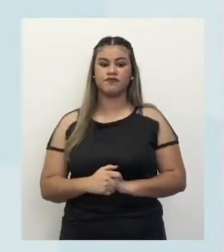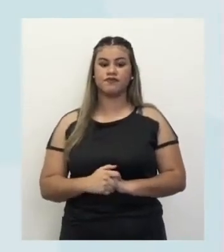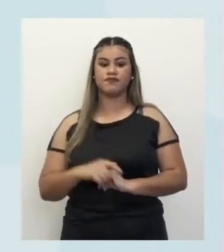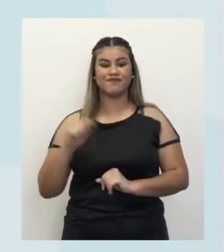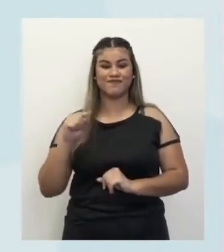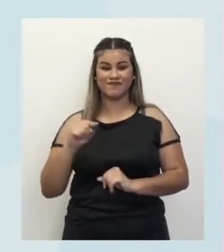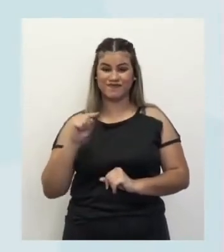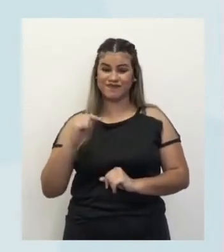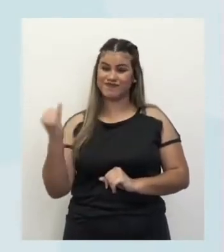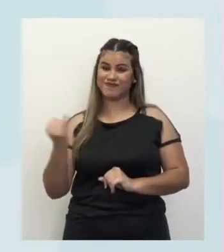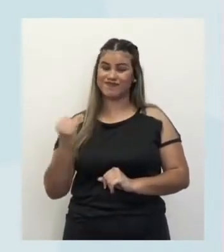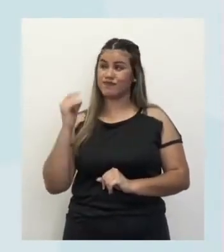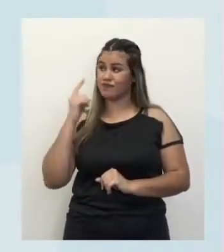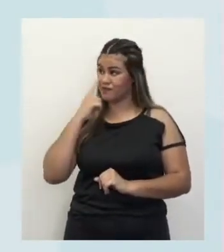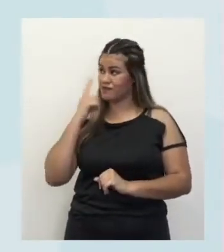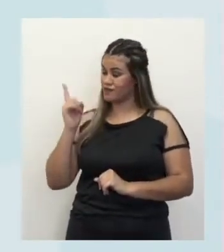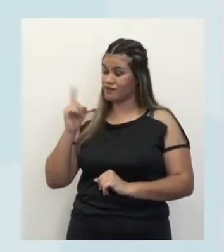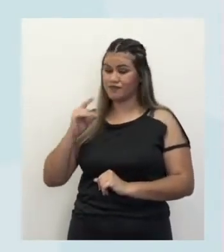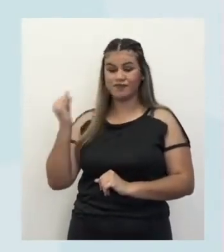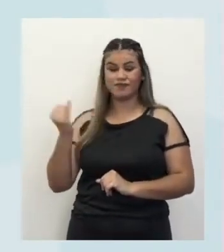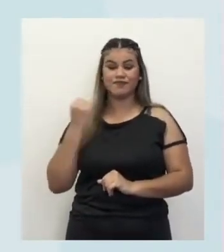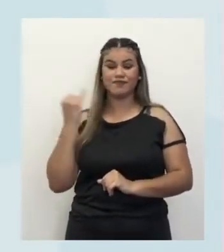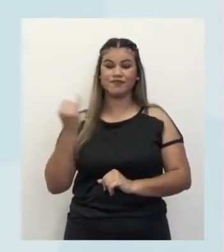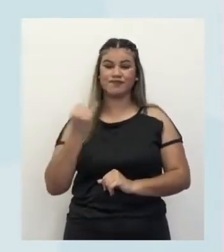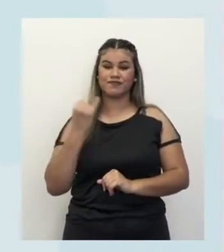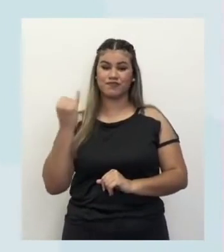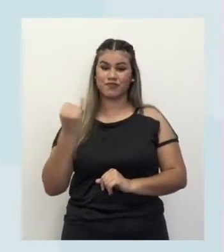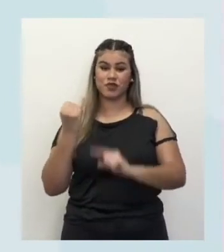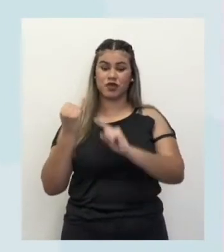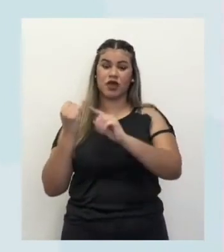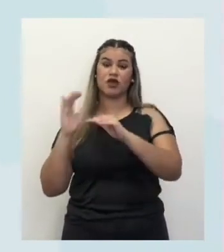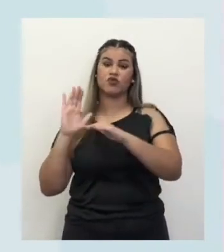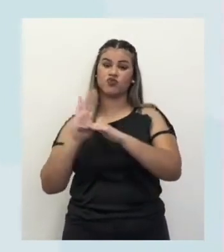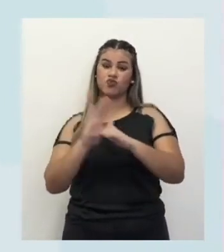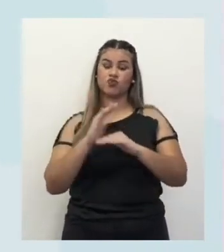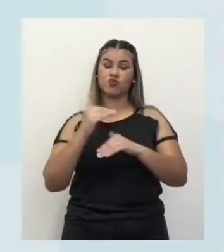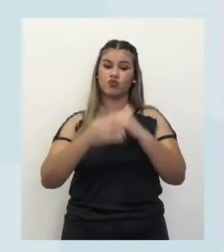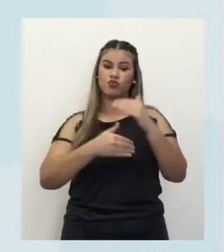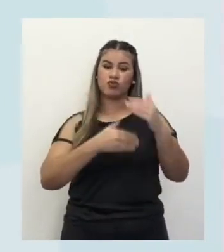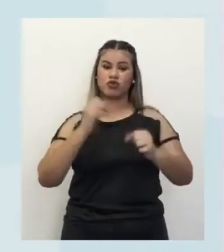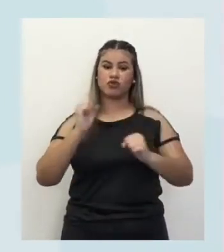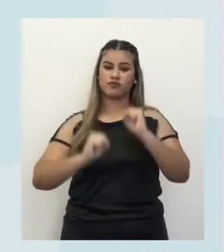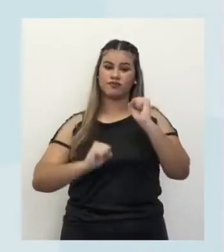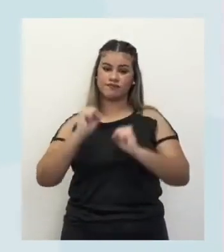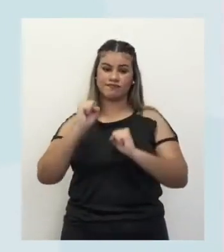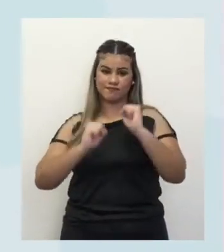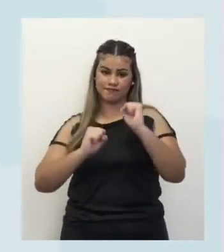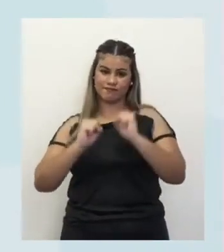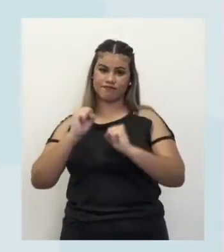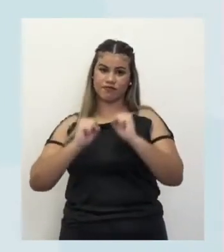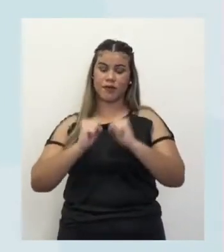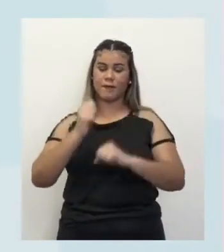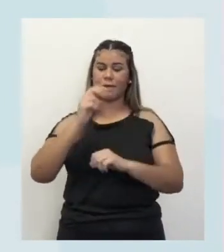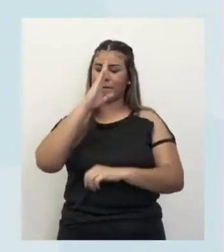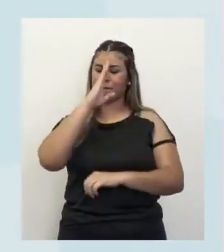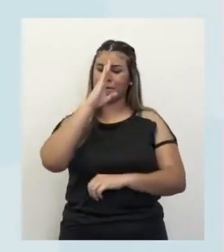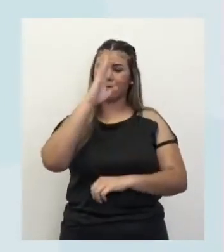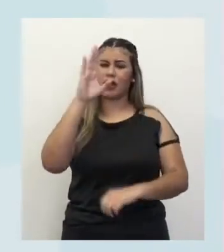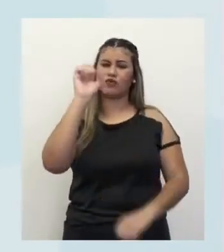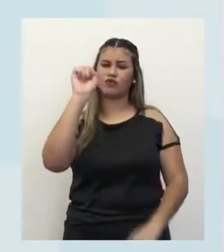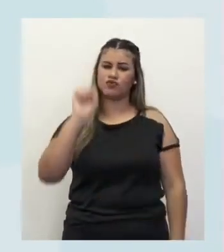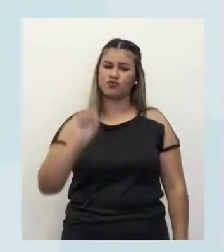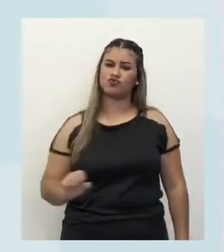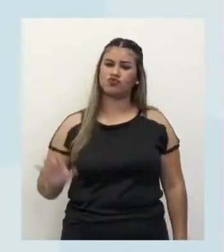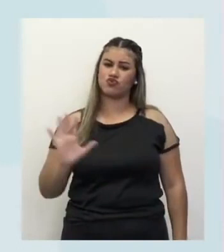fatores mais importantes que contribuiu para o processo de industrialização, principalmente da região sudeste do estado de